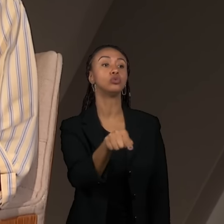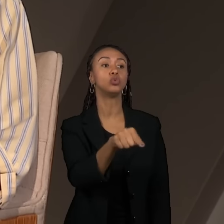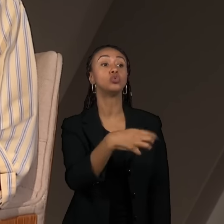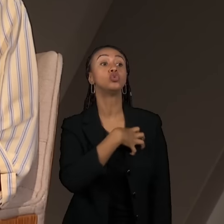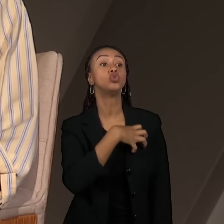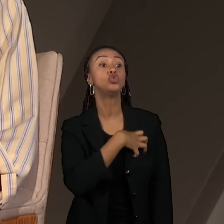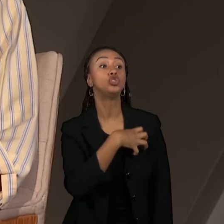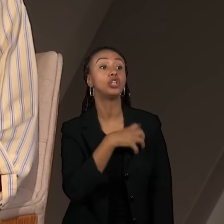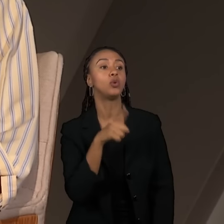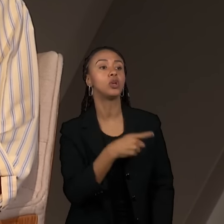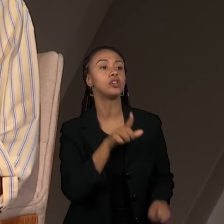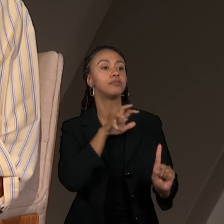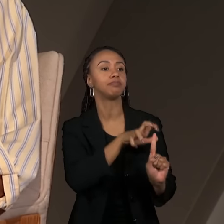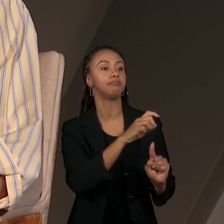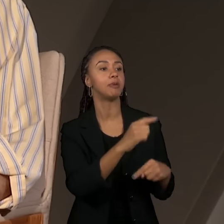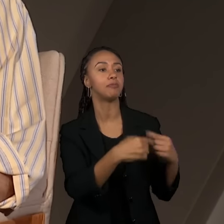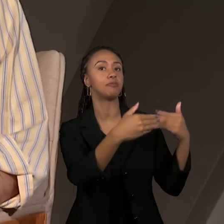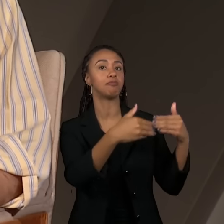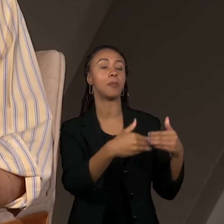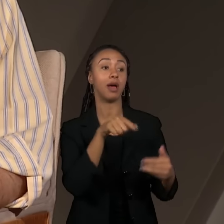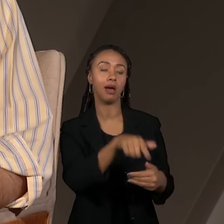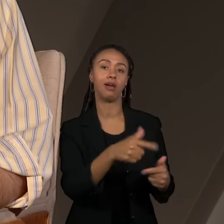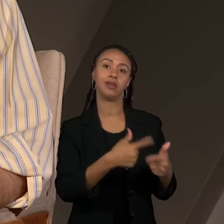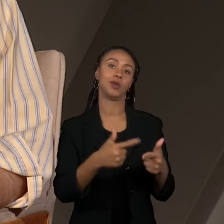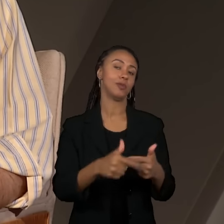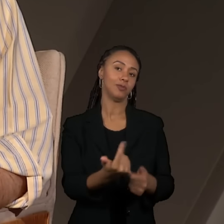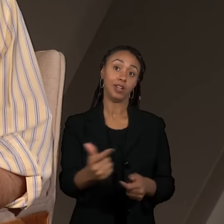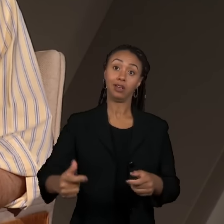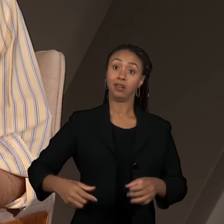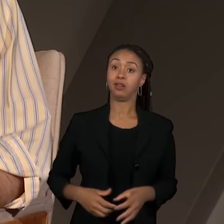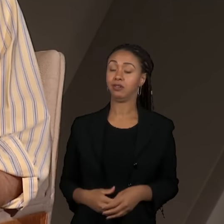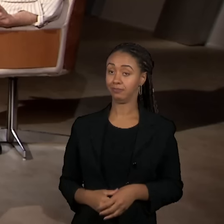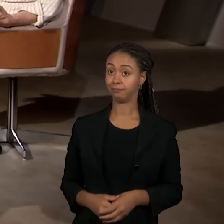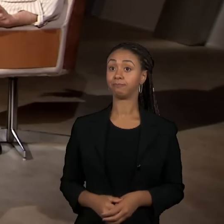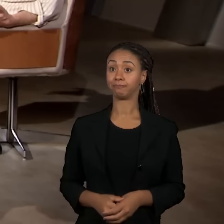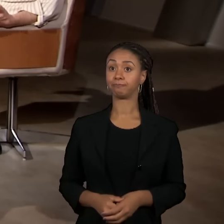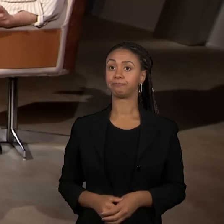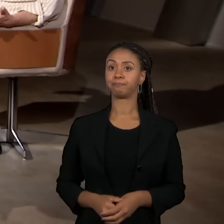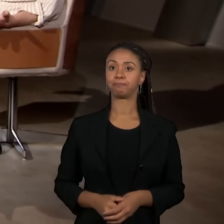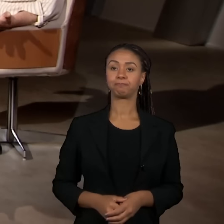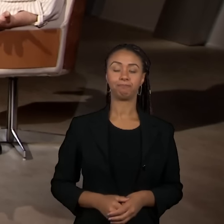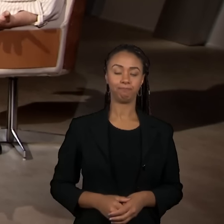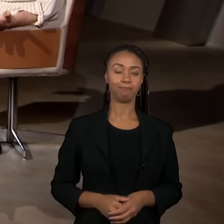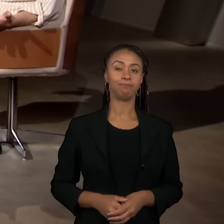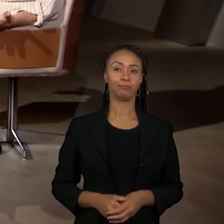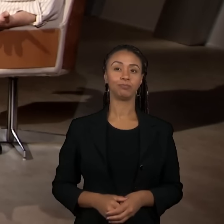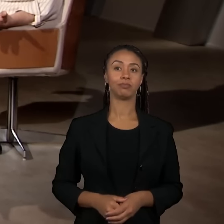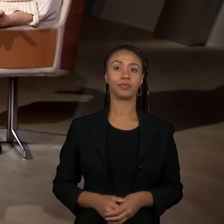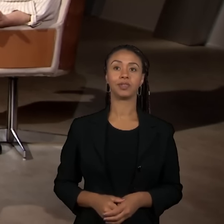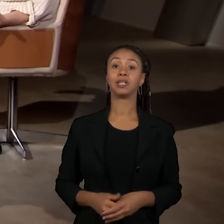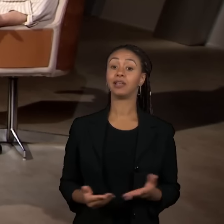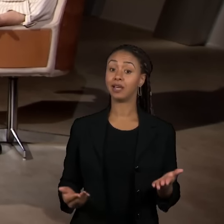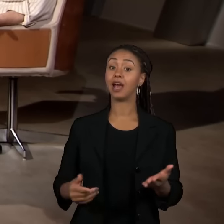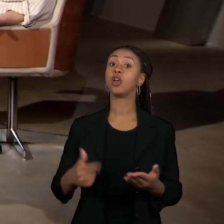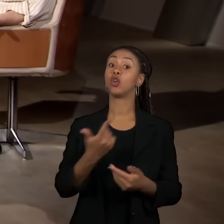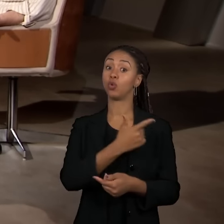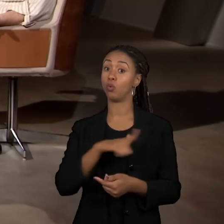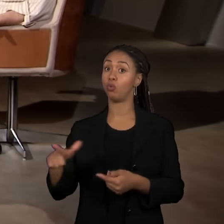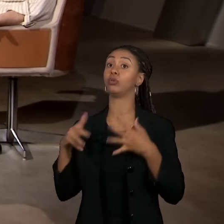muda isso e etc então eh e aí tem um tem um tem um componente